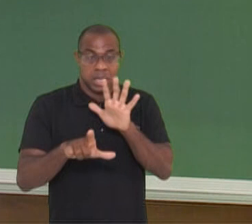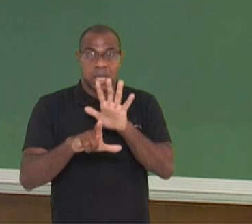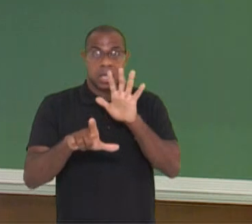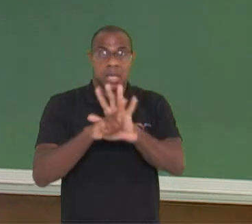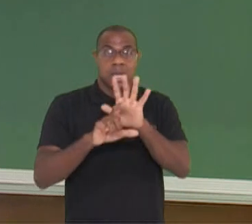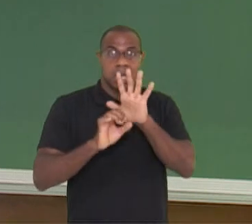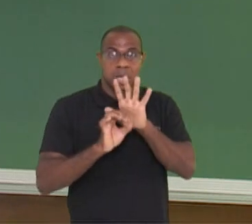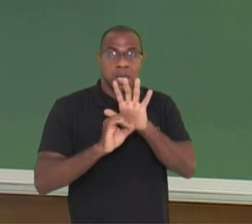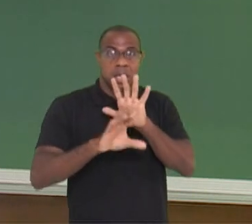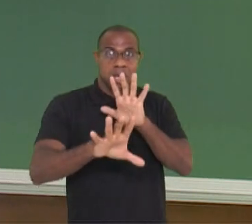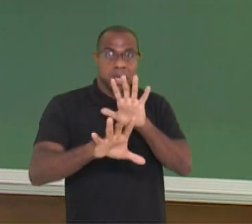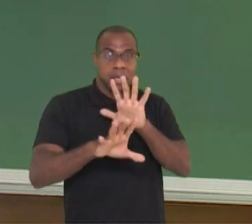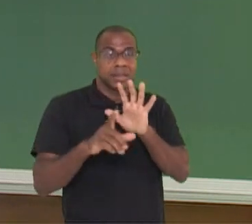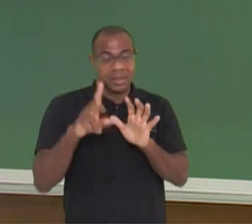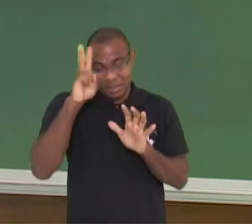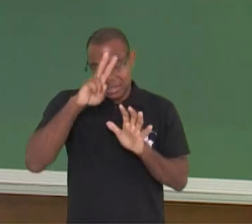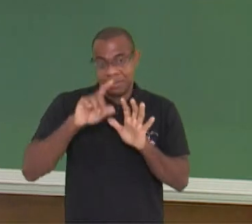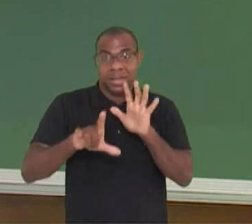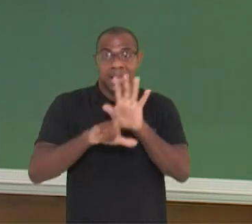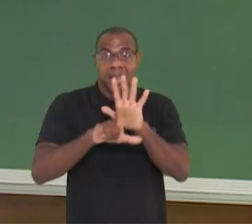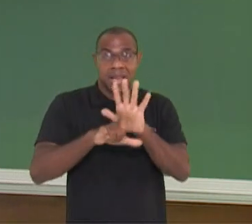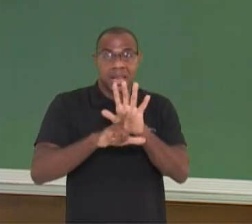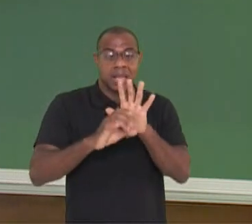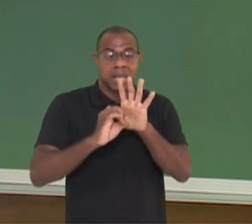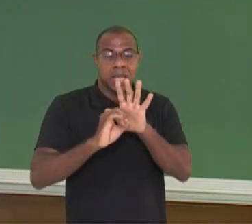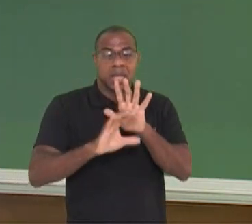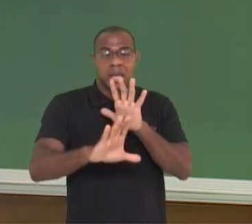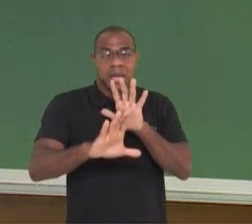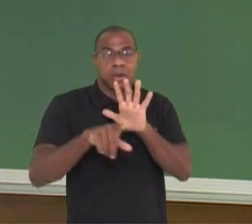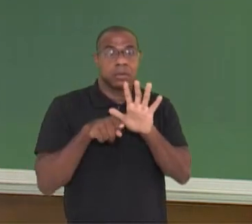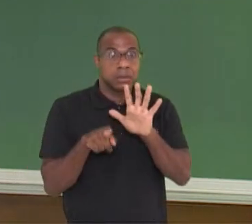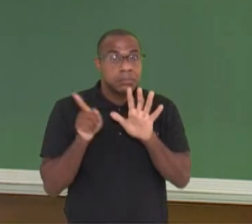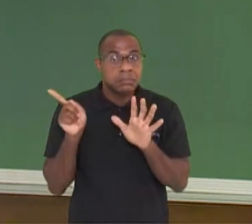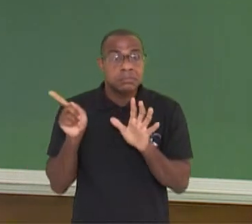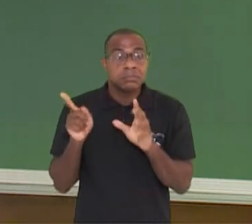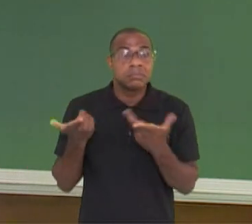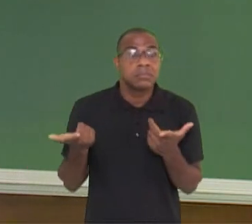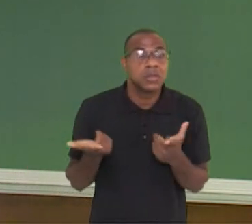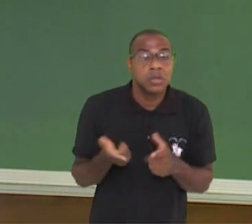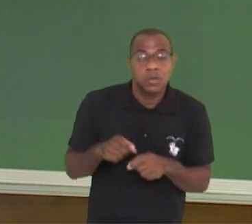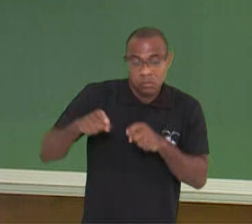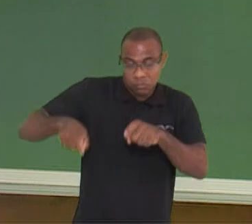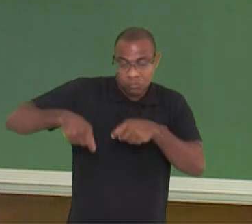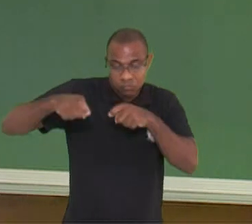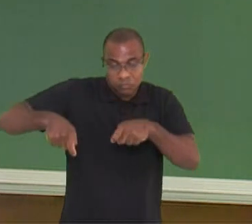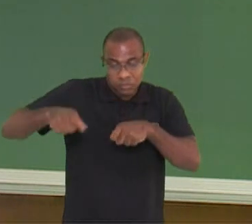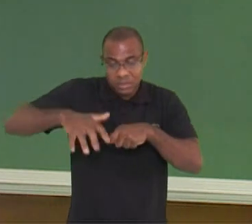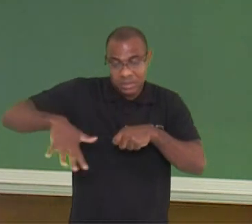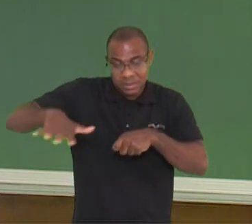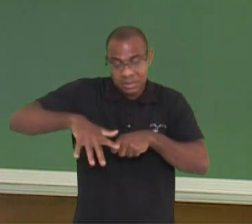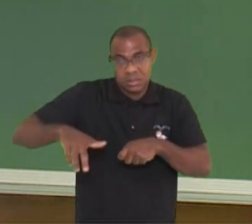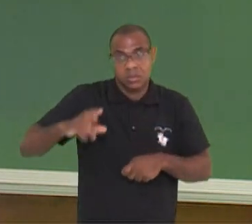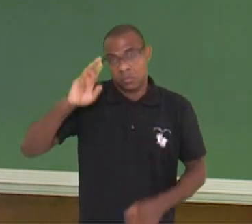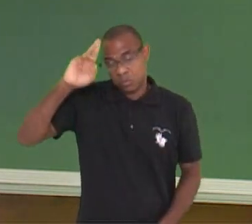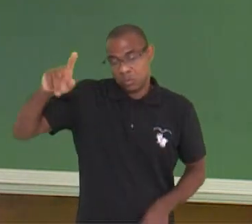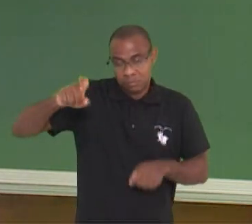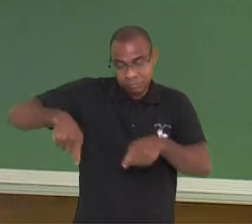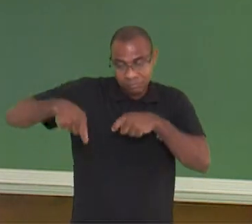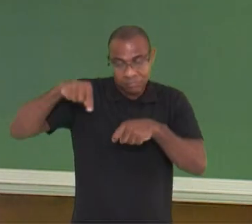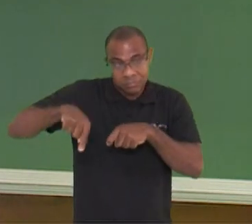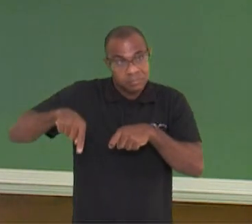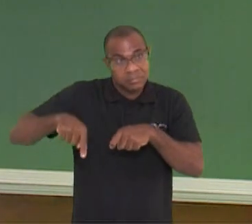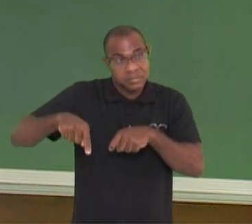governo com a sociedade, lembra da Lei Áurea? Acabou com a escravidão no Brasil. Os fazendeiros do Vale do Paraíba, os fazendeiros do